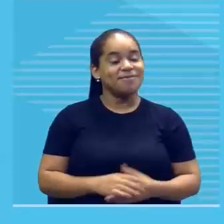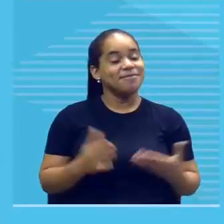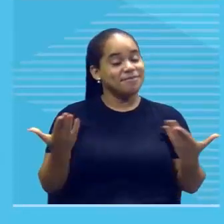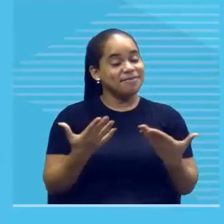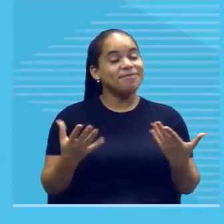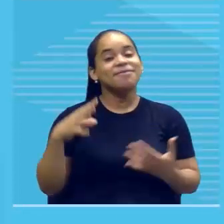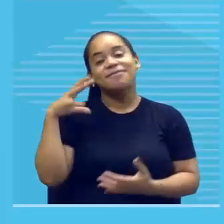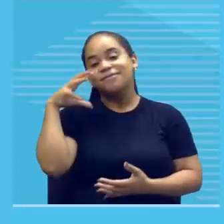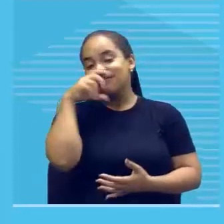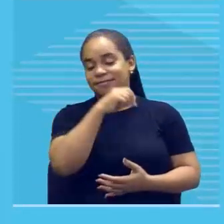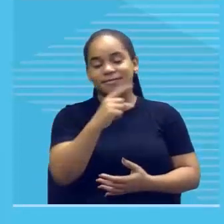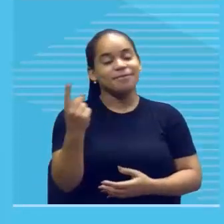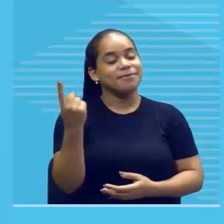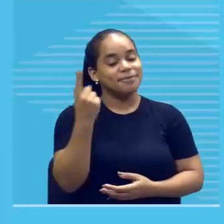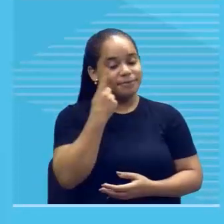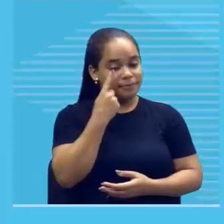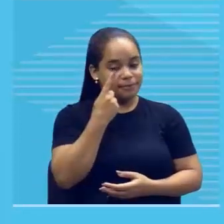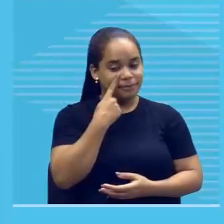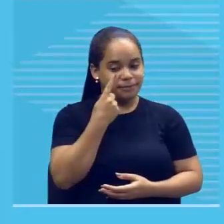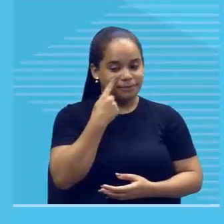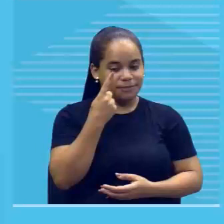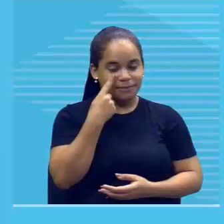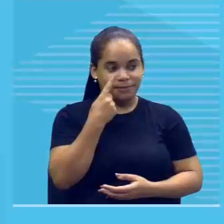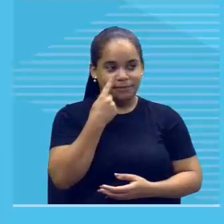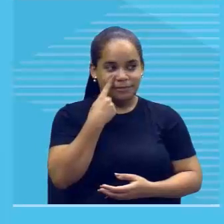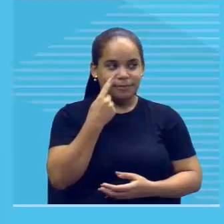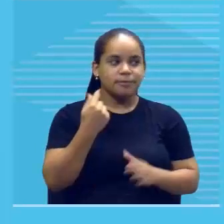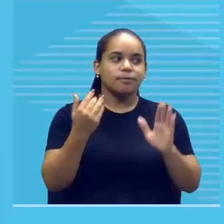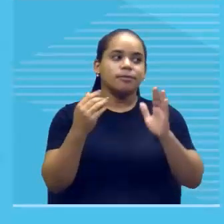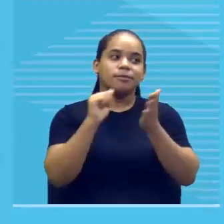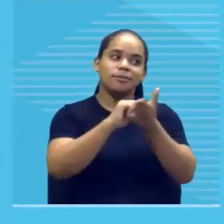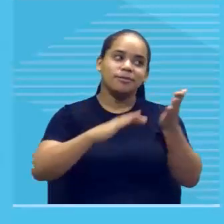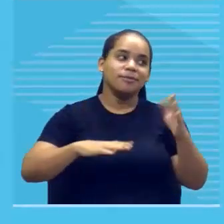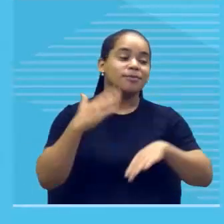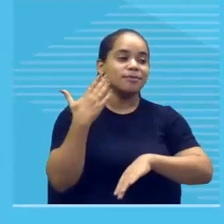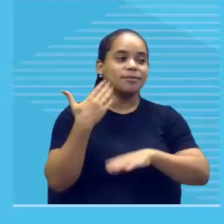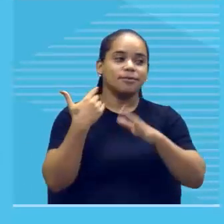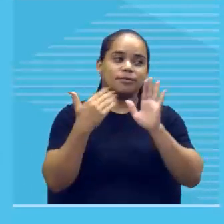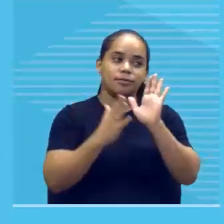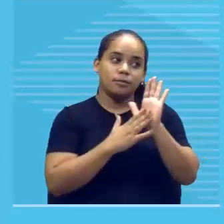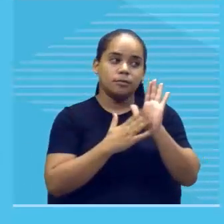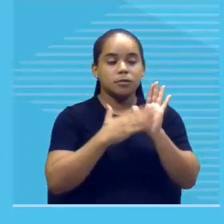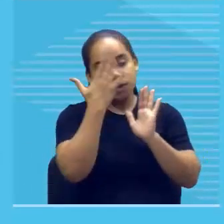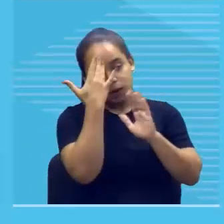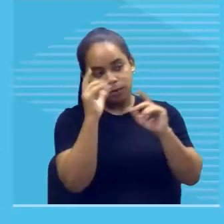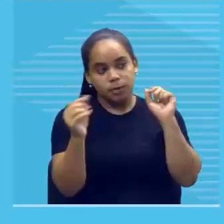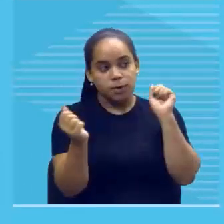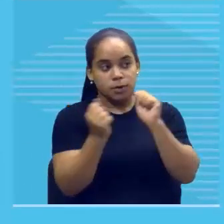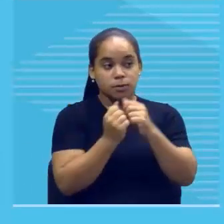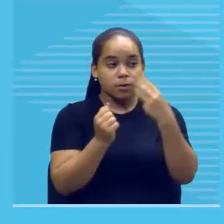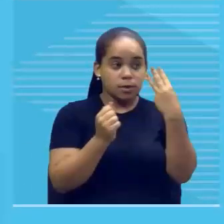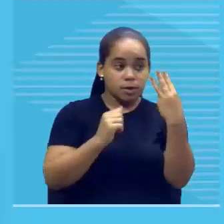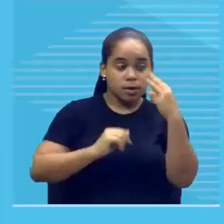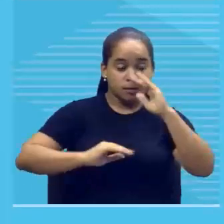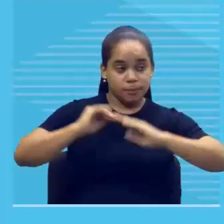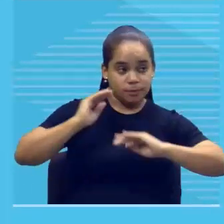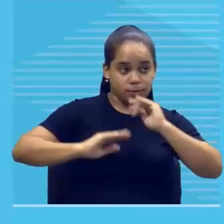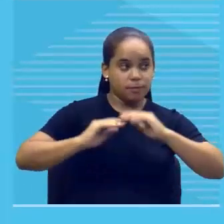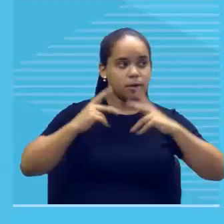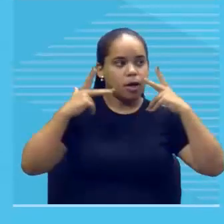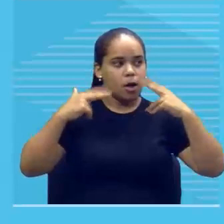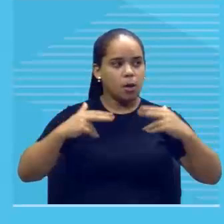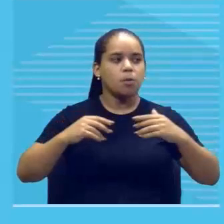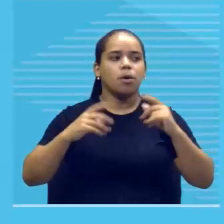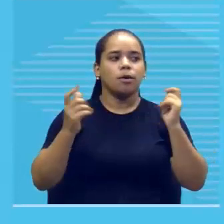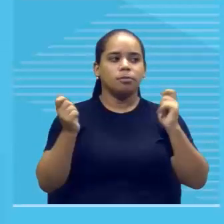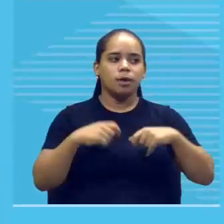e não aqui ó A atividade proposta sabe-se que juntos três funcionários